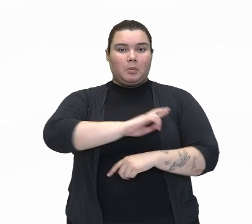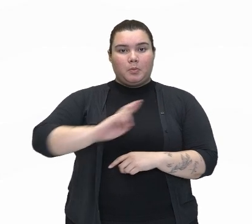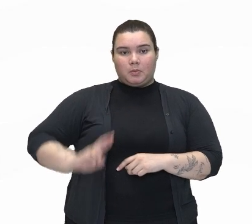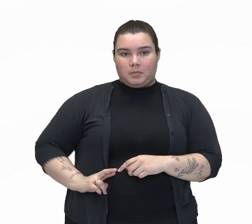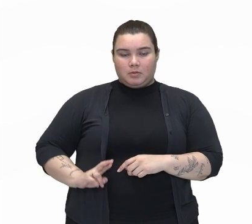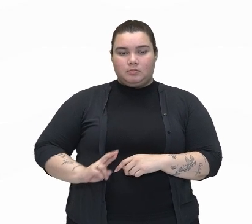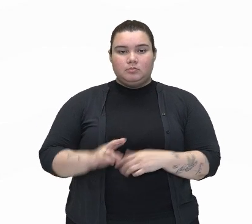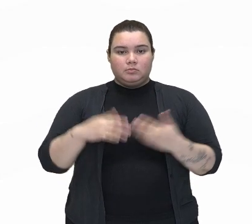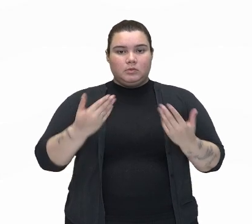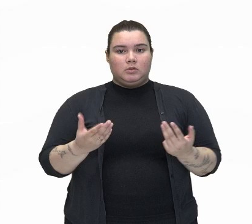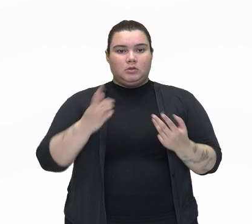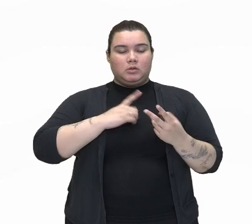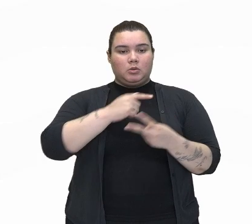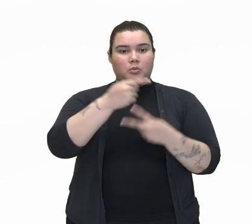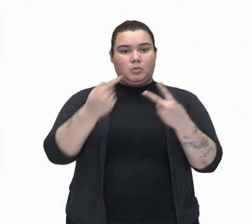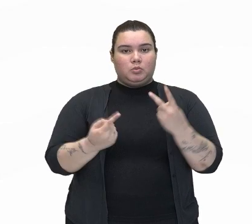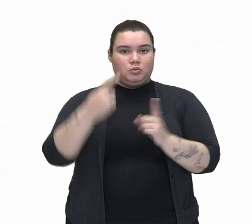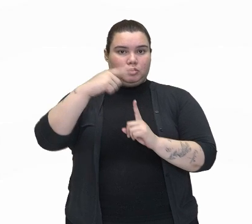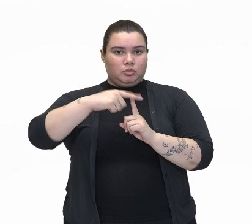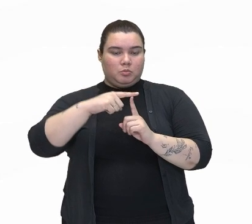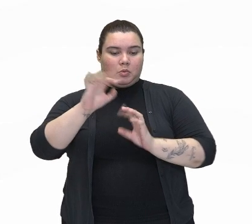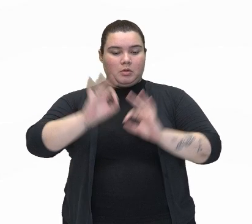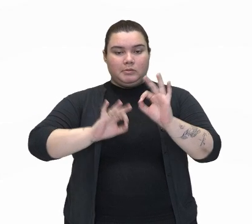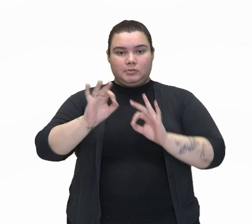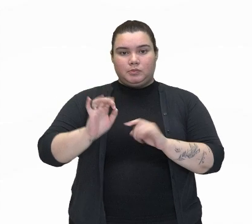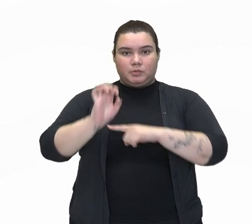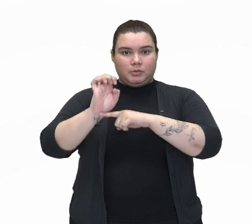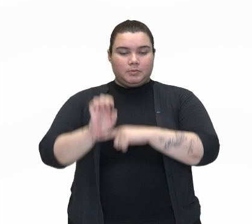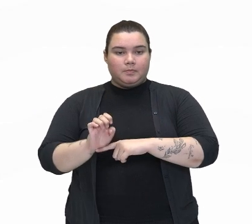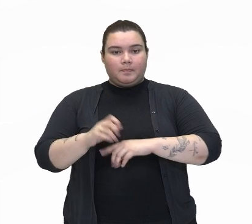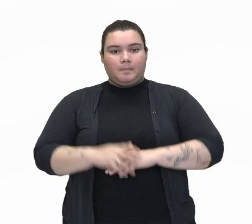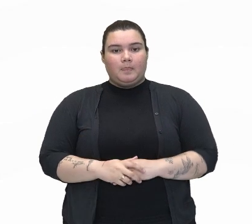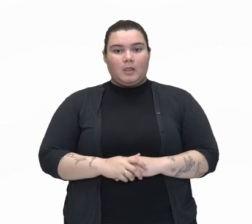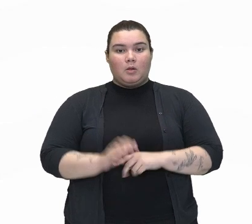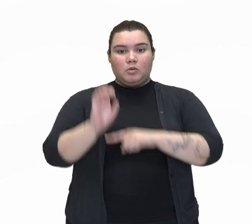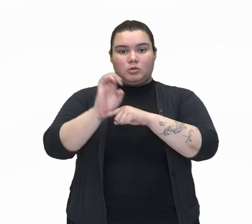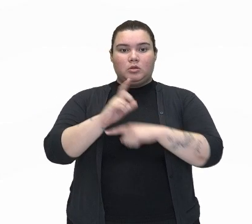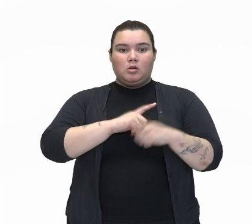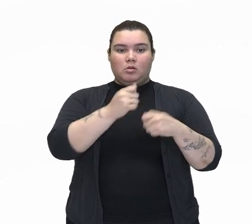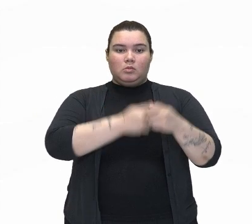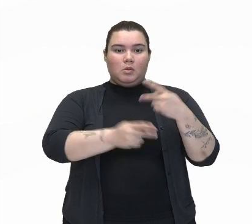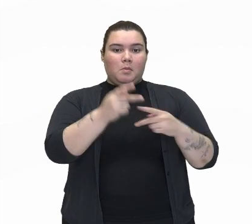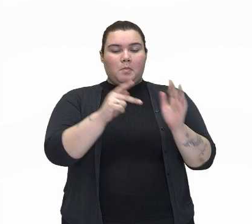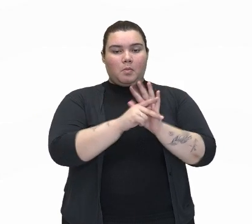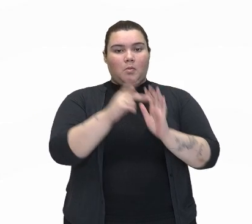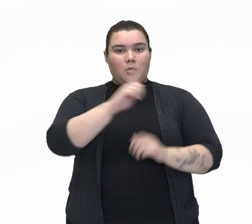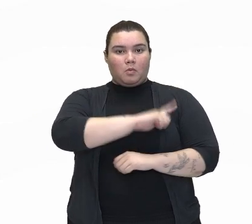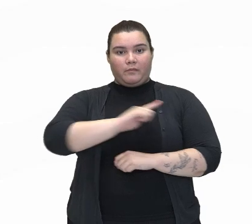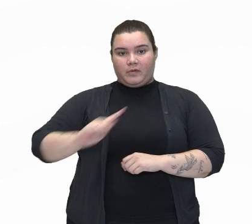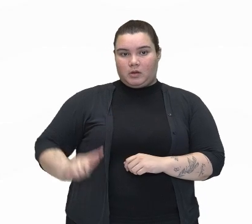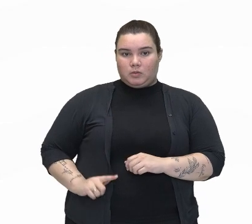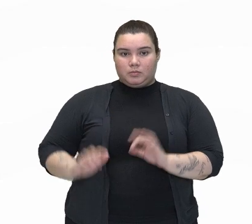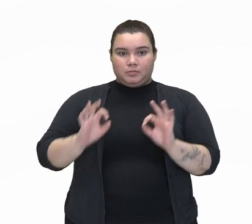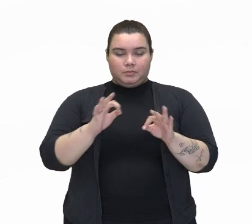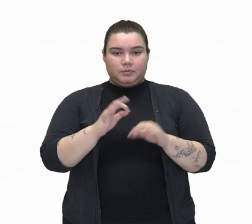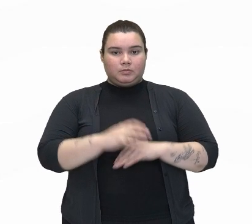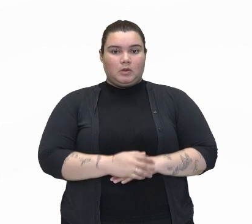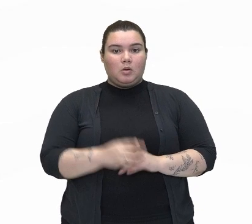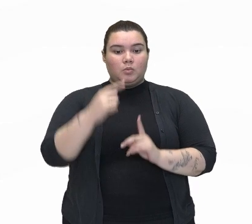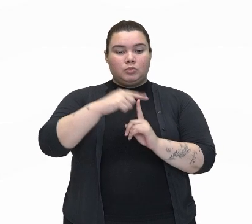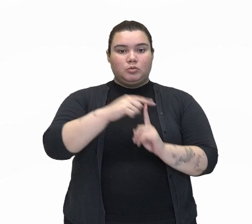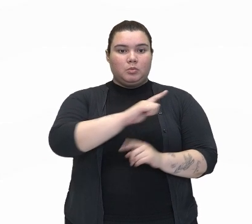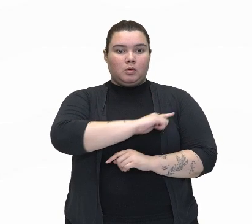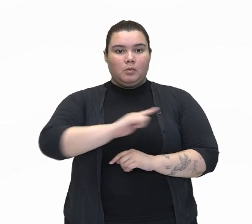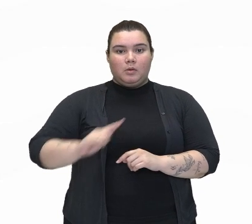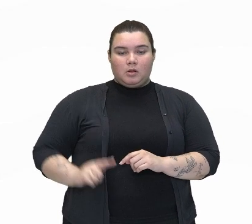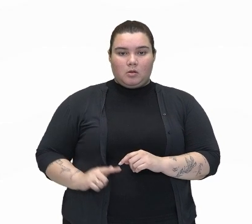aí 2 formas de organização do Estado. O Estado é administrado por um governo, né? A forma de